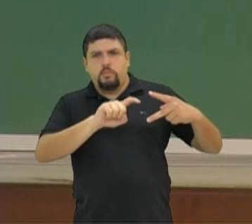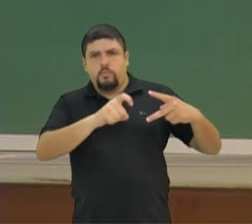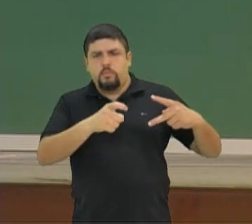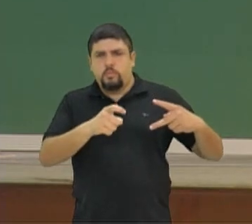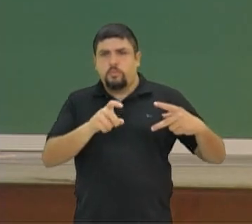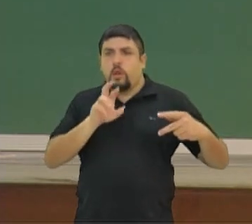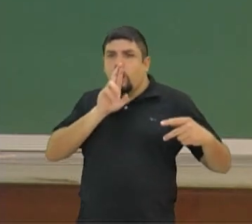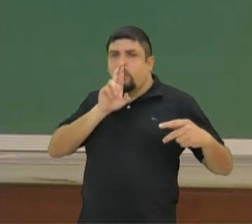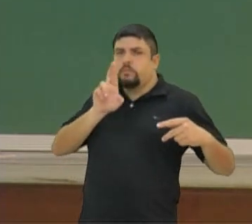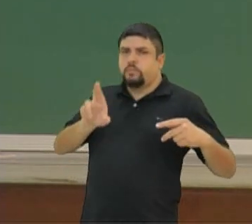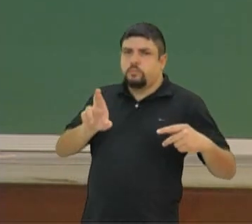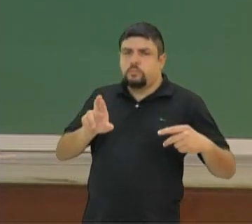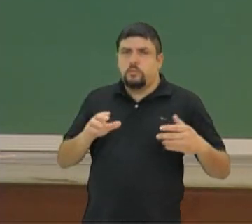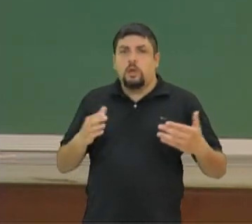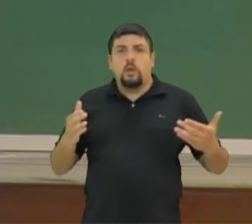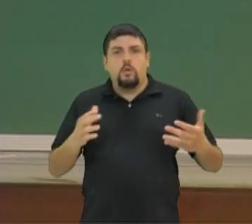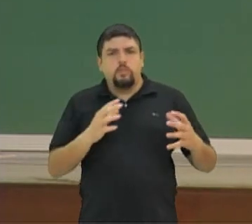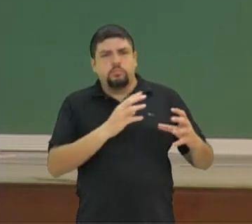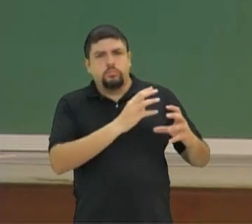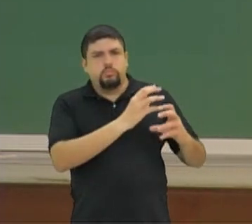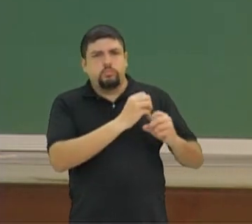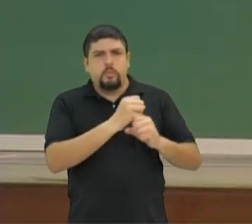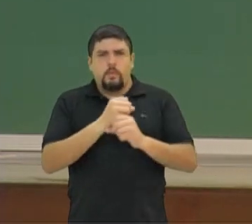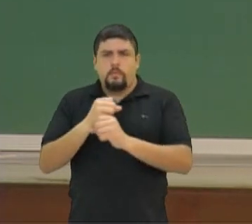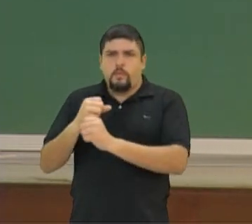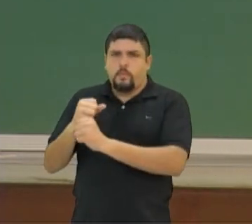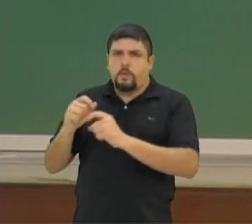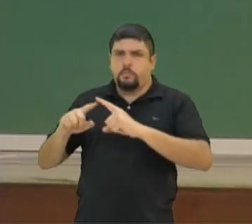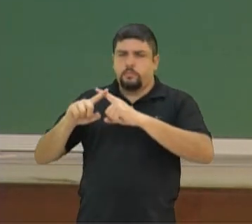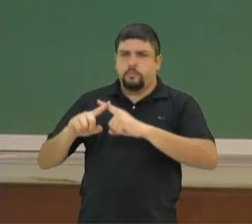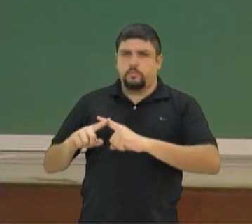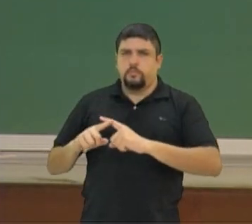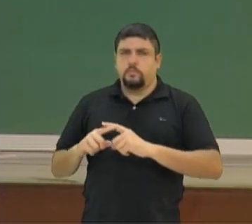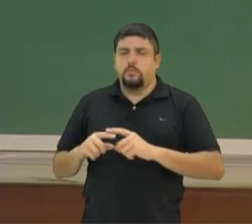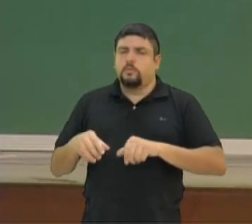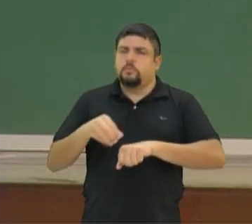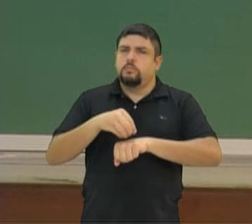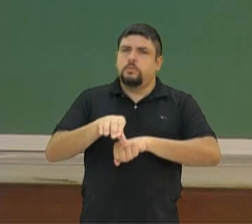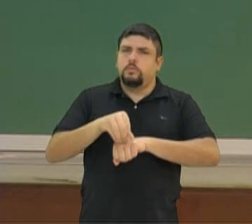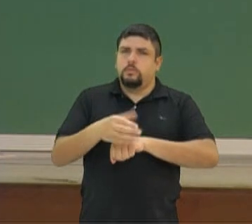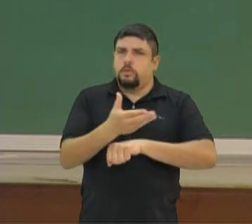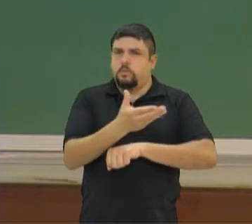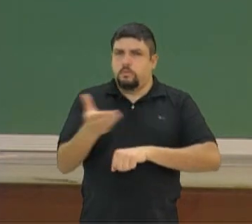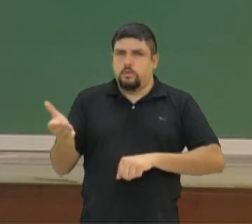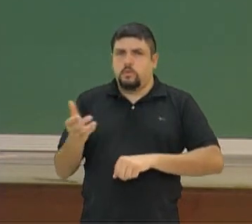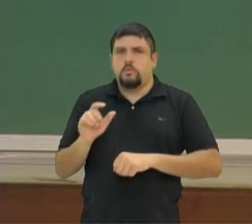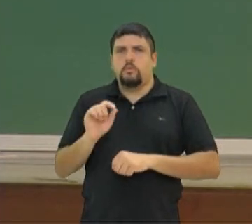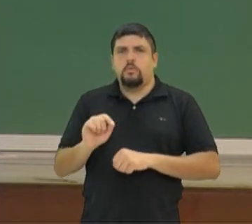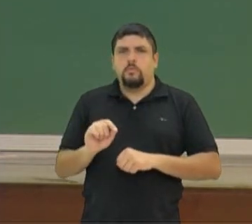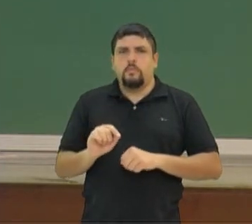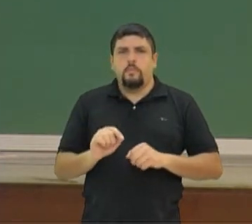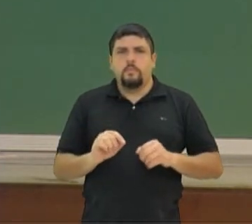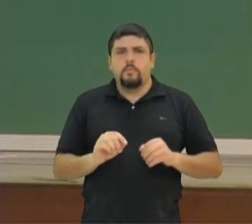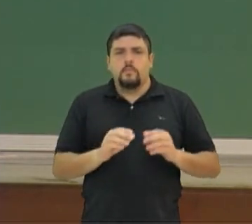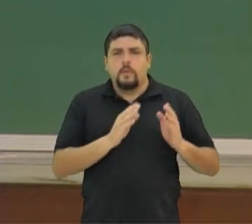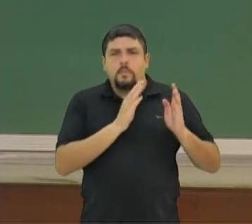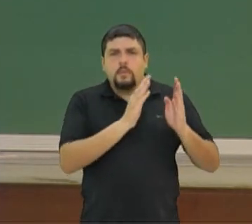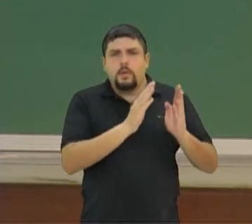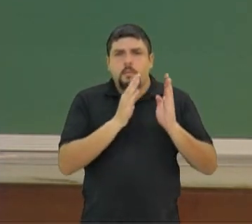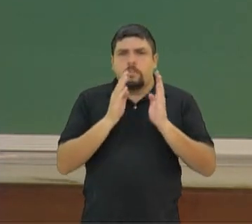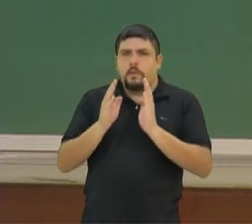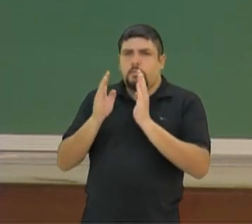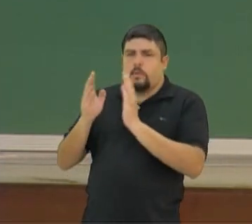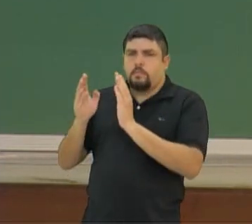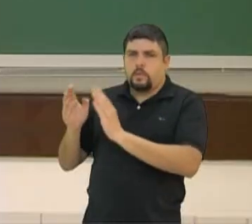temos que agora executar a multiplicação. Qual é a minha sugestão para vocês? Vá multiplicando aos pares. Primeiro é o seguinte, quem